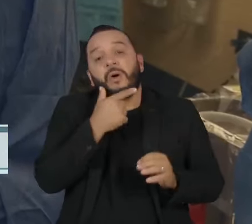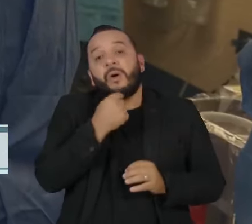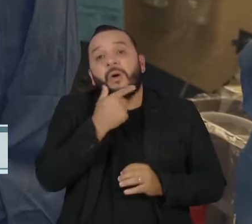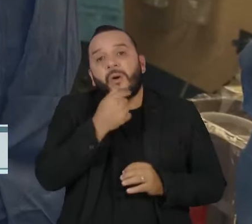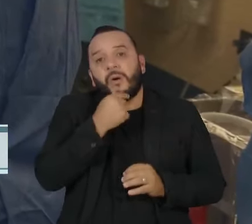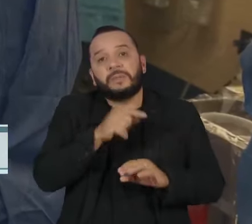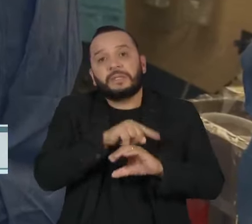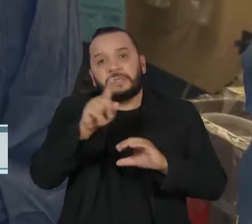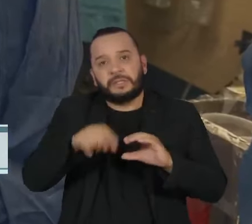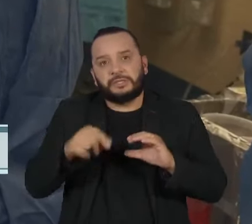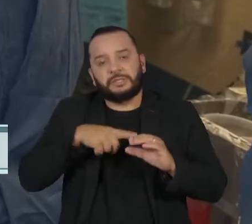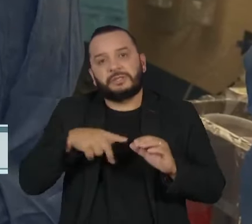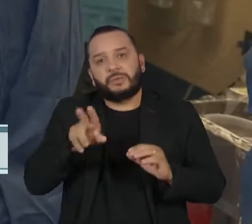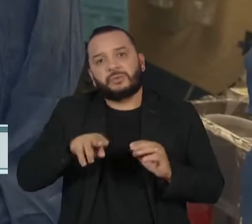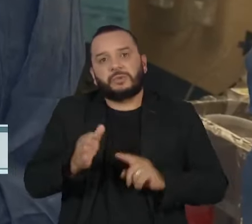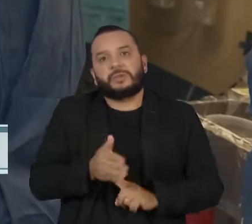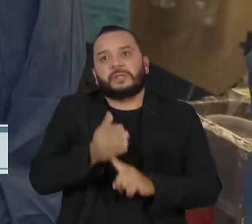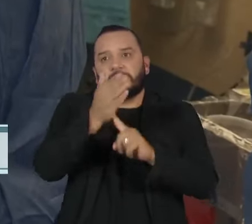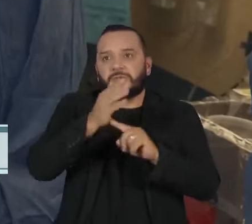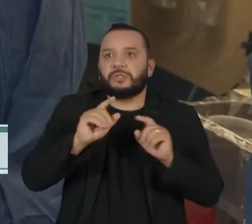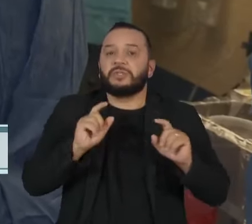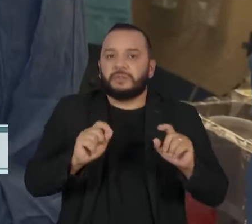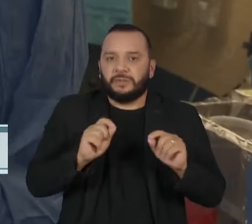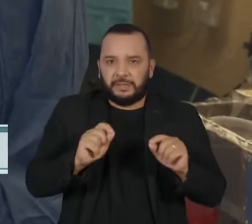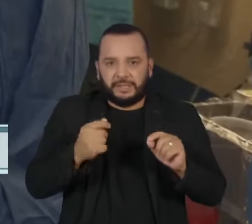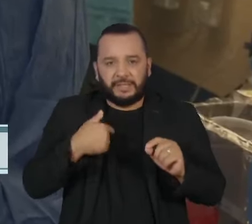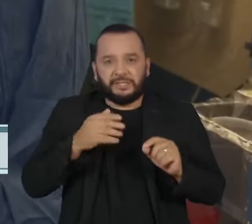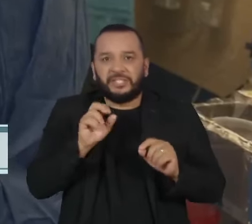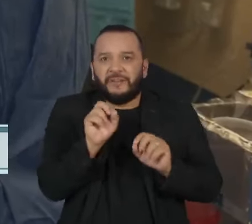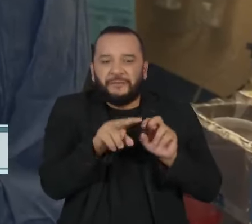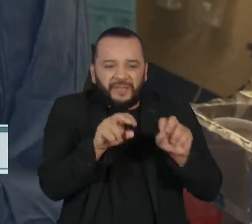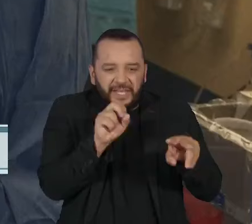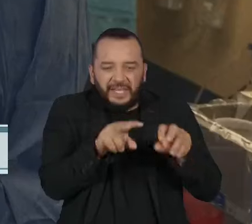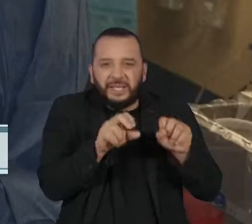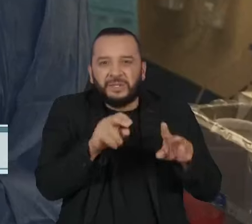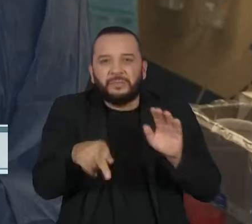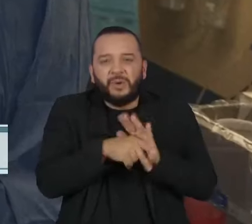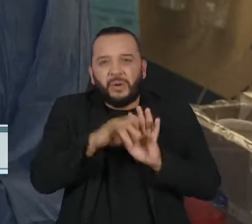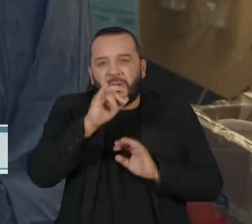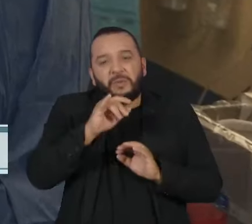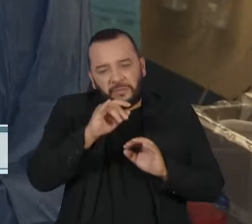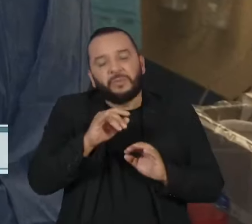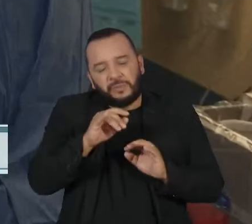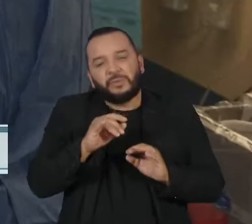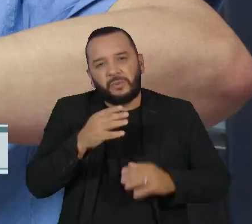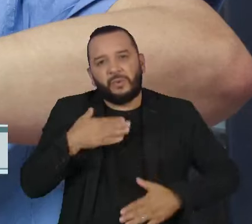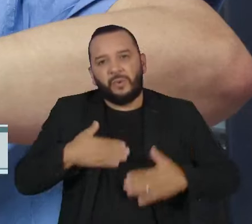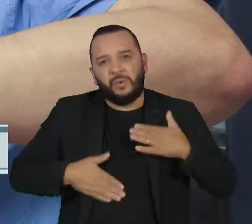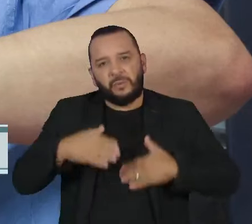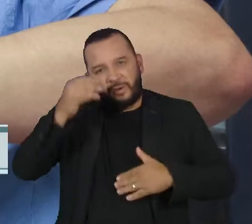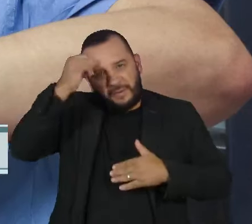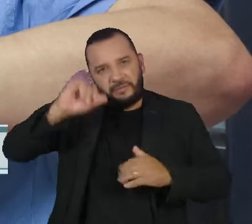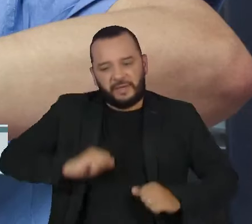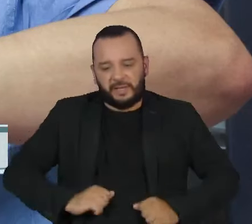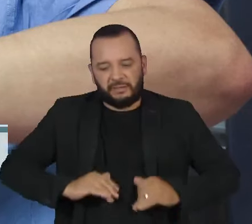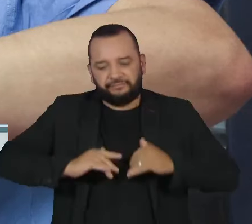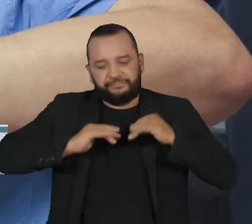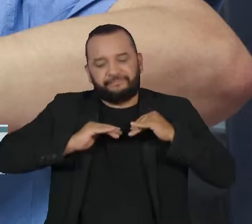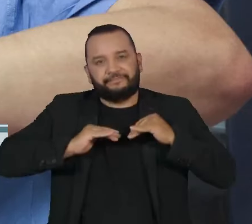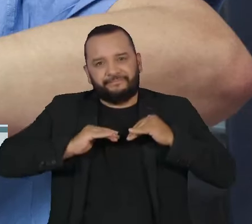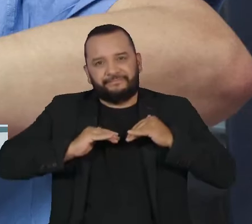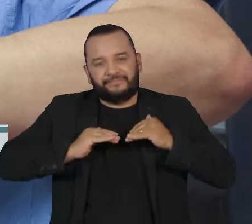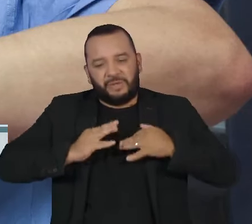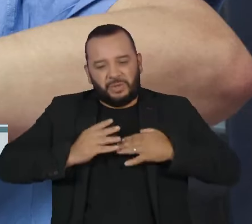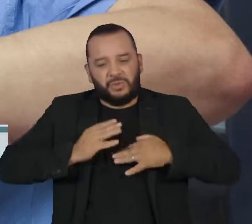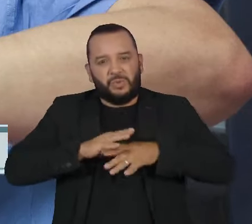usaram também uma tecnologia que elimina os vírus do porco e reduz o risco de infecções a modificação